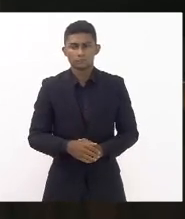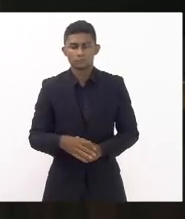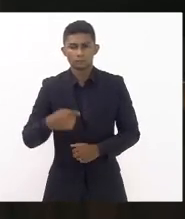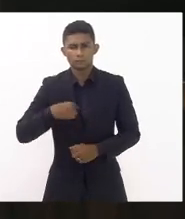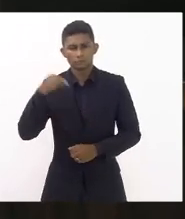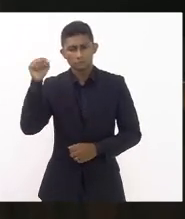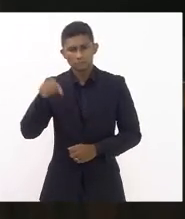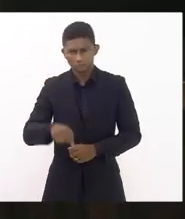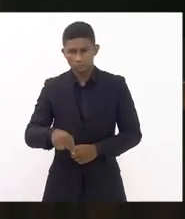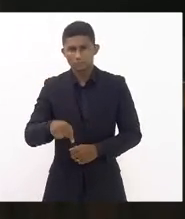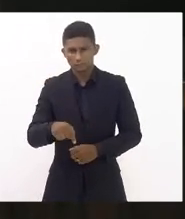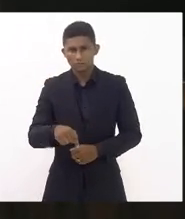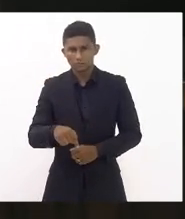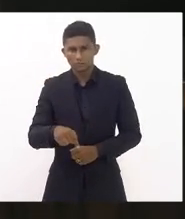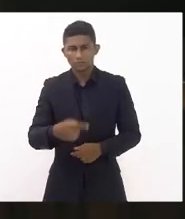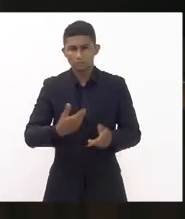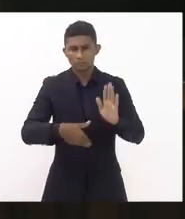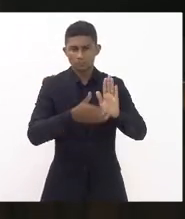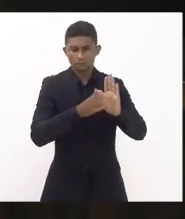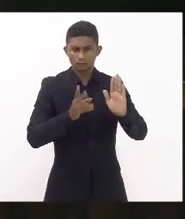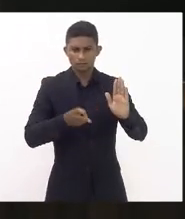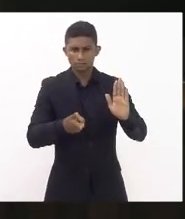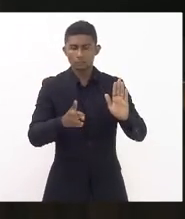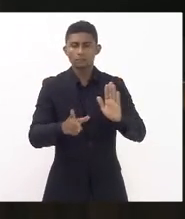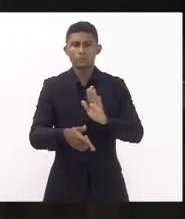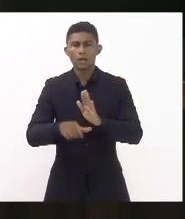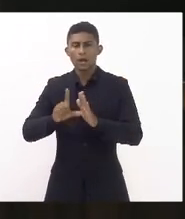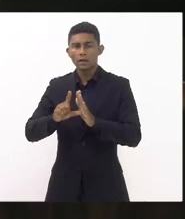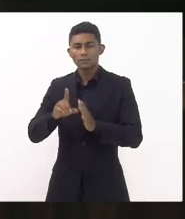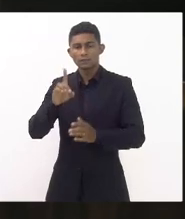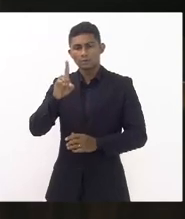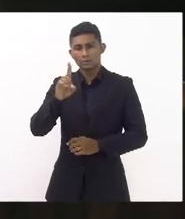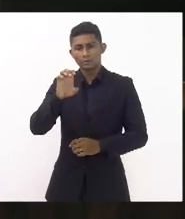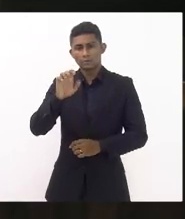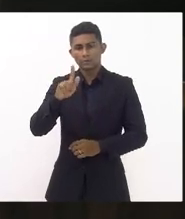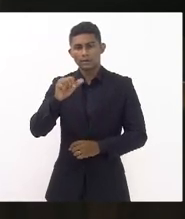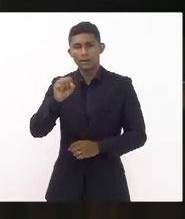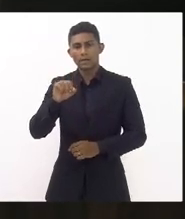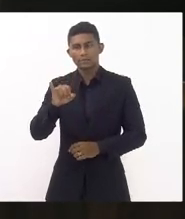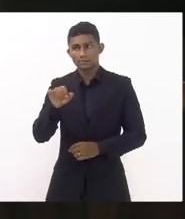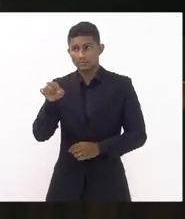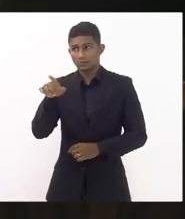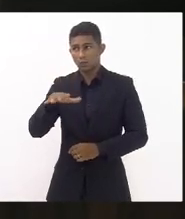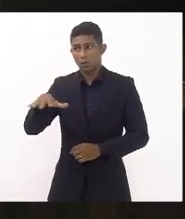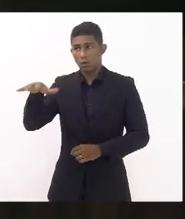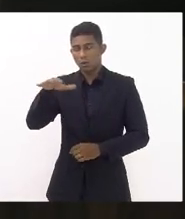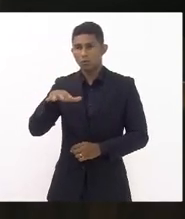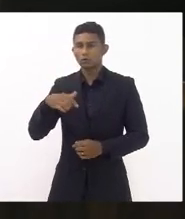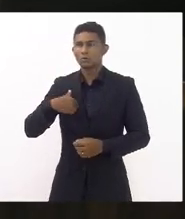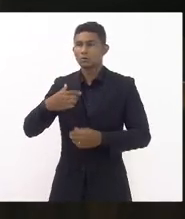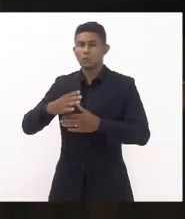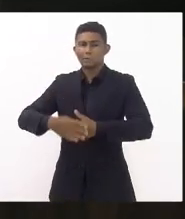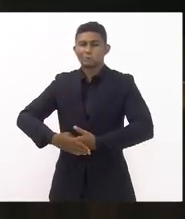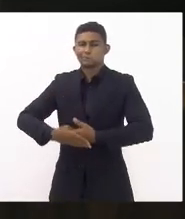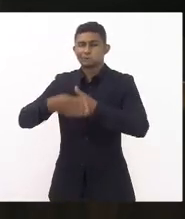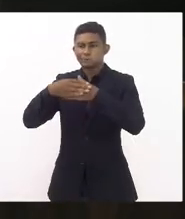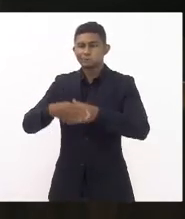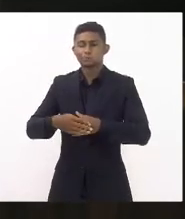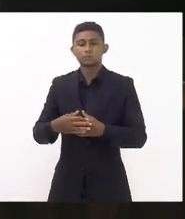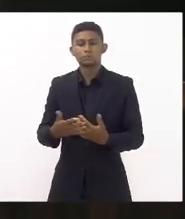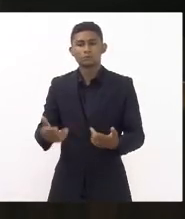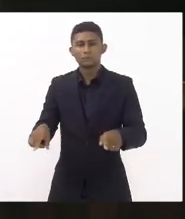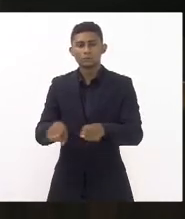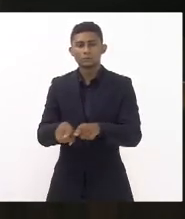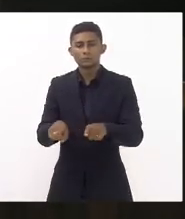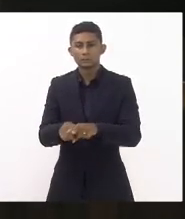aqui, antes de seguir com a pauta, saudar os servidores do DEGAS, que ocupa as galerias. Também tem outros servidores, tem os servidores